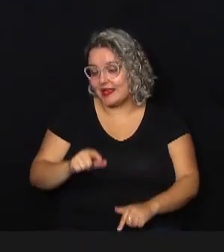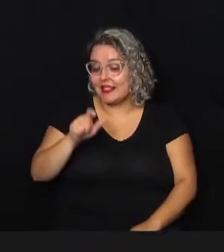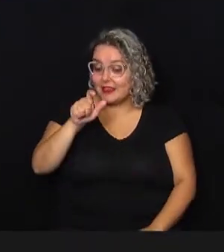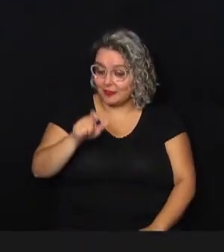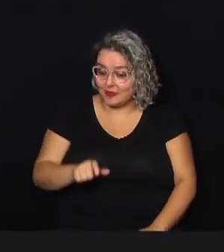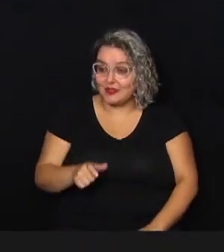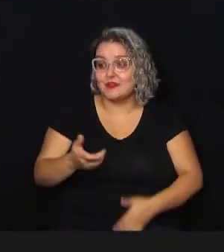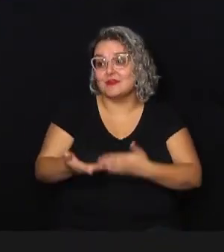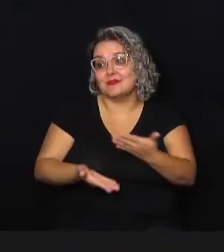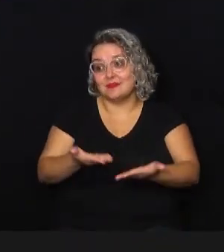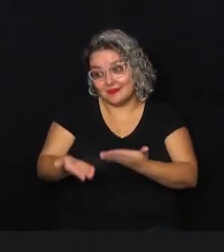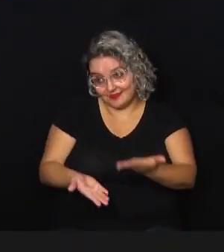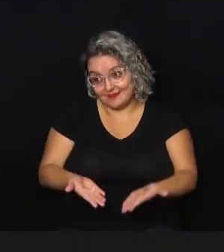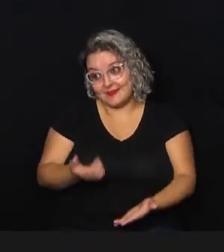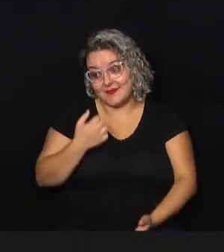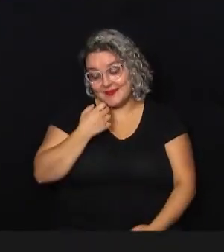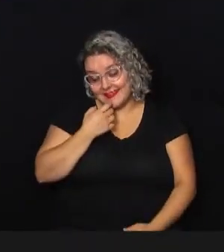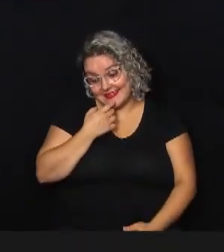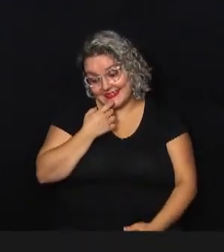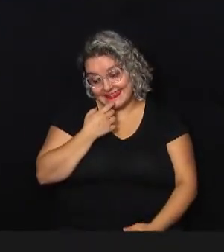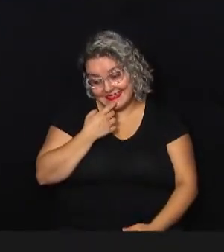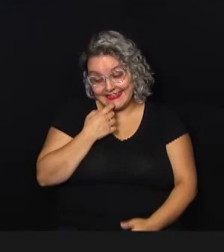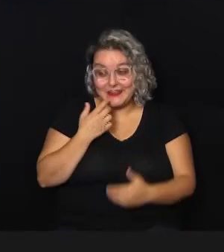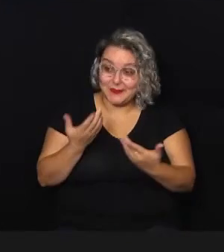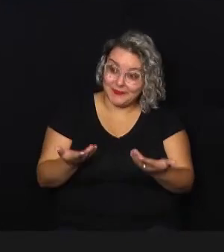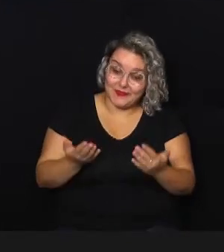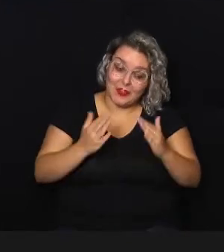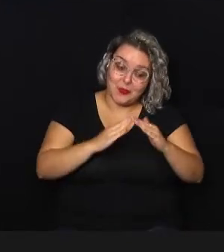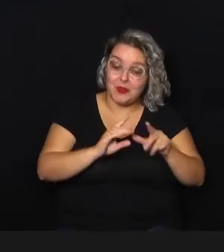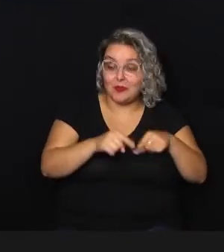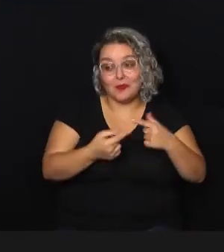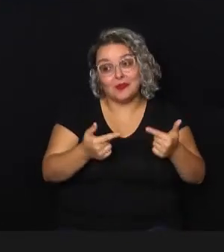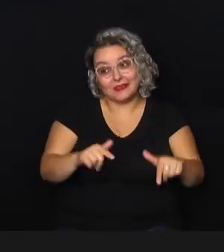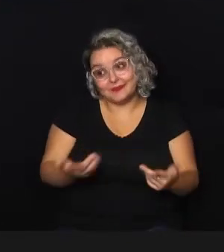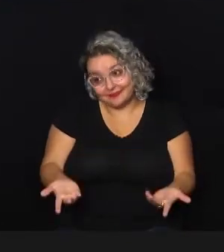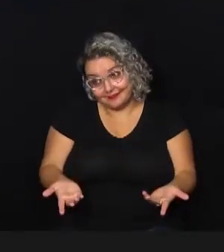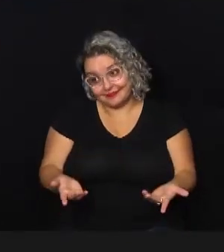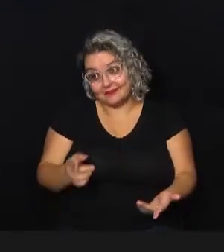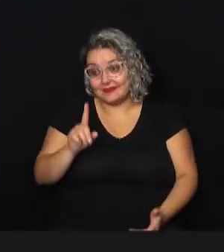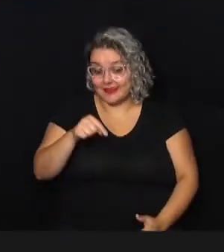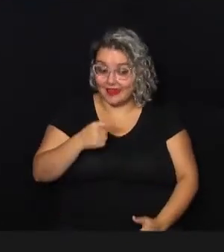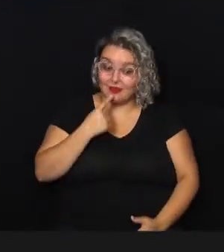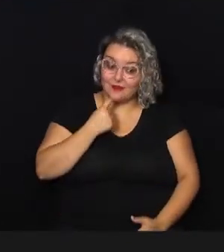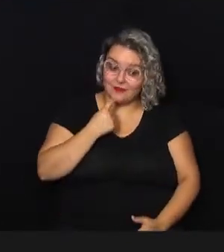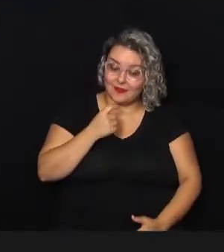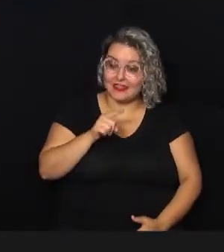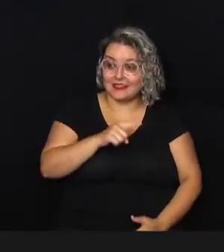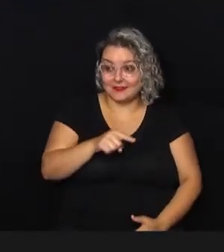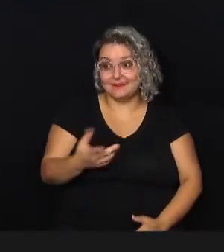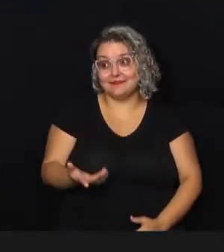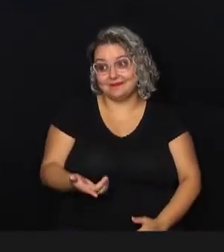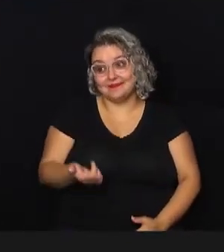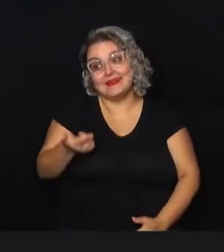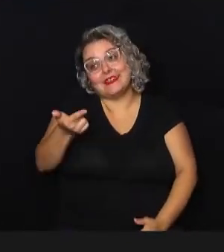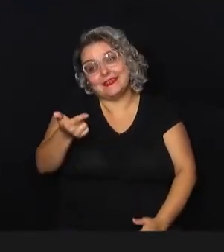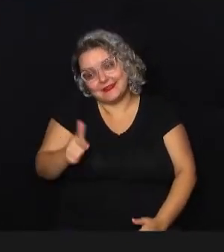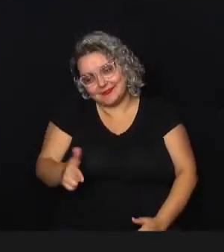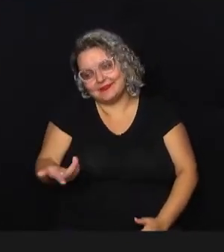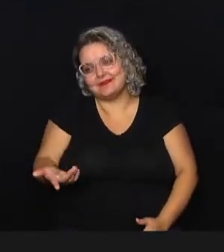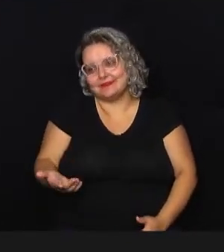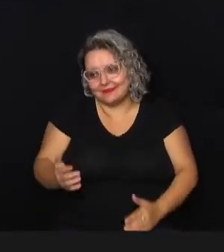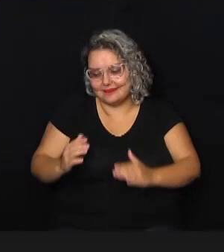presta aquele serviço, né? Muito embora ela more em outra localidade que seja o feriado, ela vai ter que seguir a regra daquela localidade da